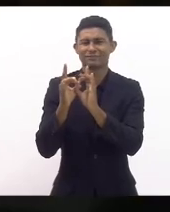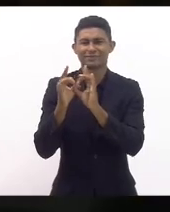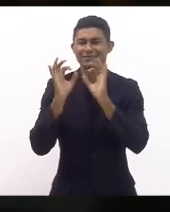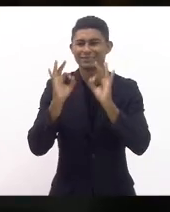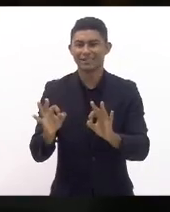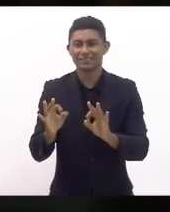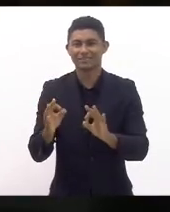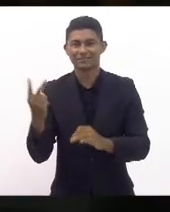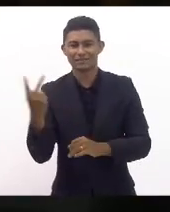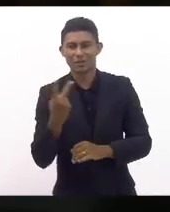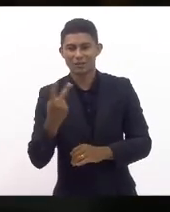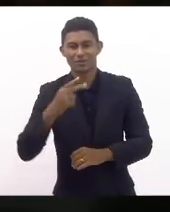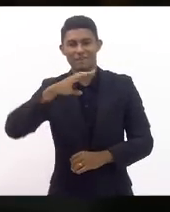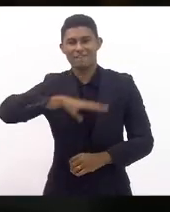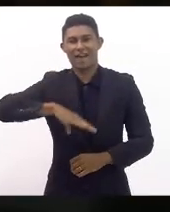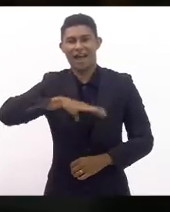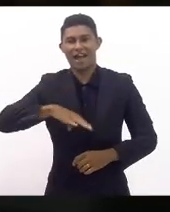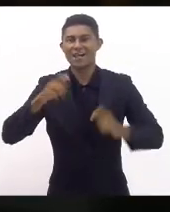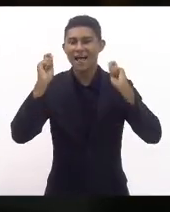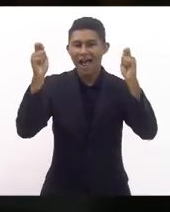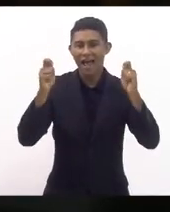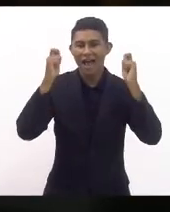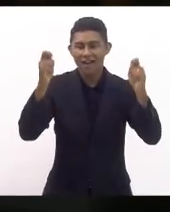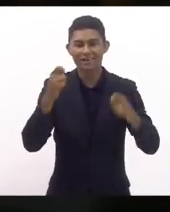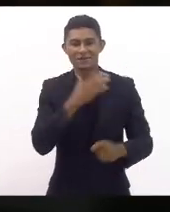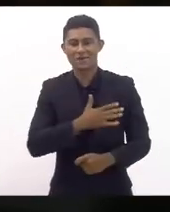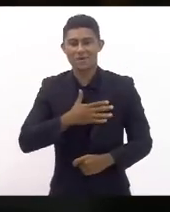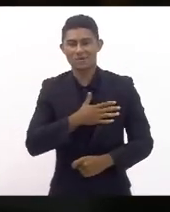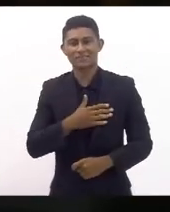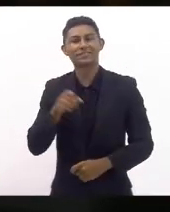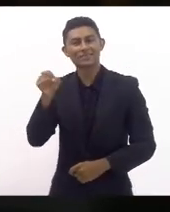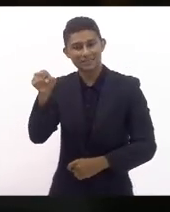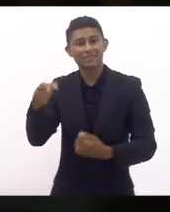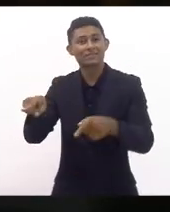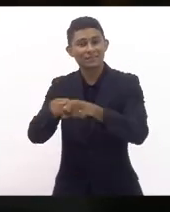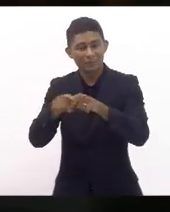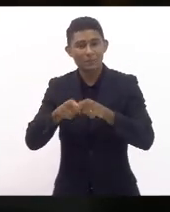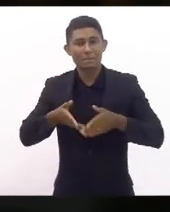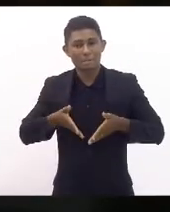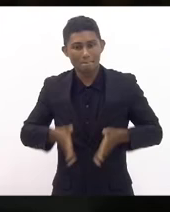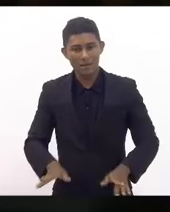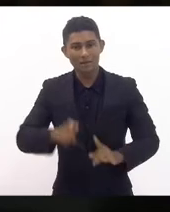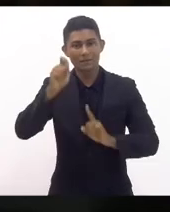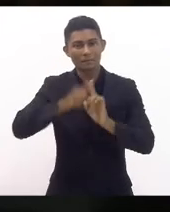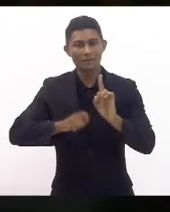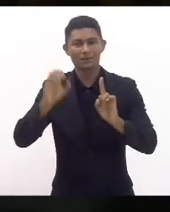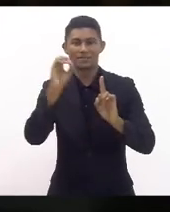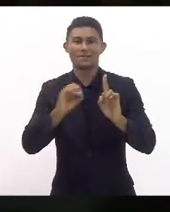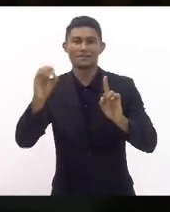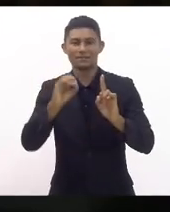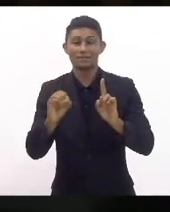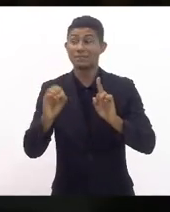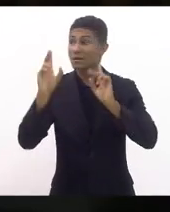sermos vascaínos, torcermos lá pelo Vasco. Né? O Rosenberg também nasceu em outubro, assim como eu. Então,